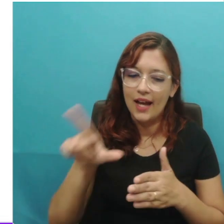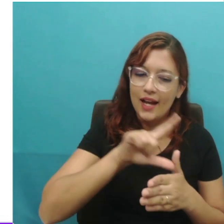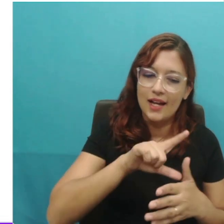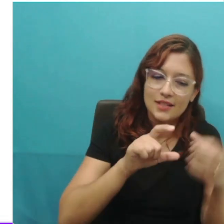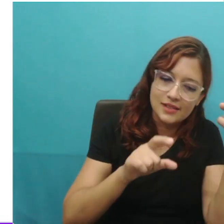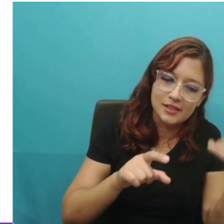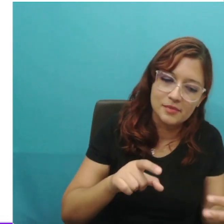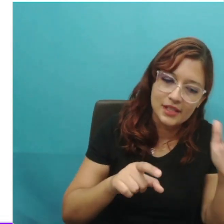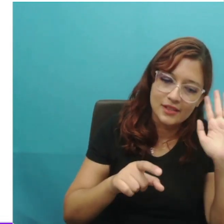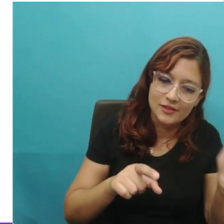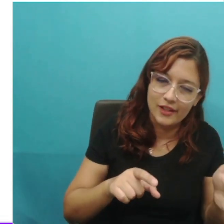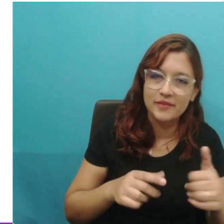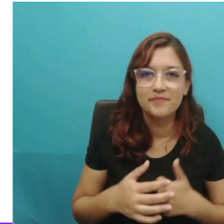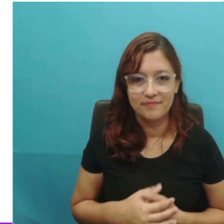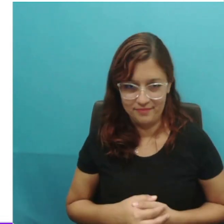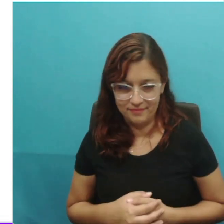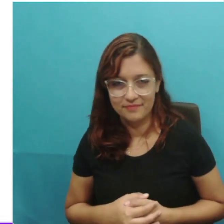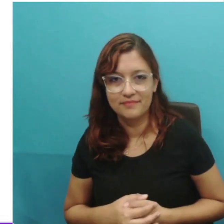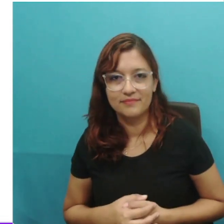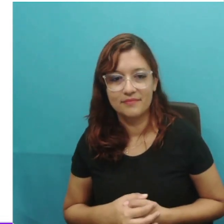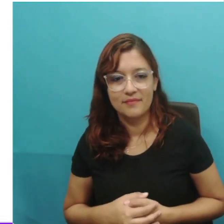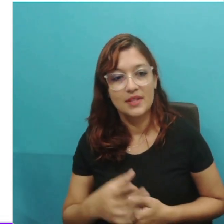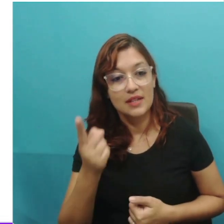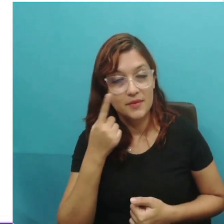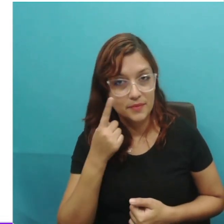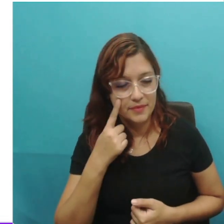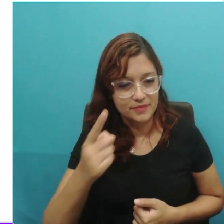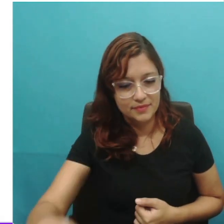já tinha explicado antes.